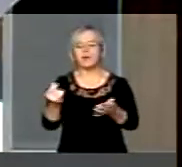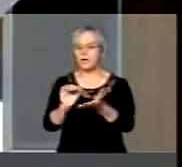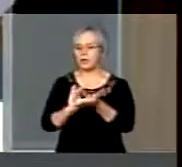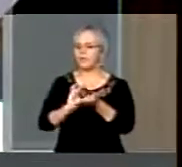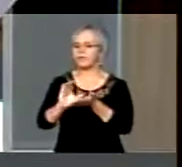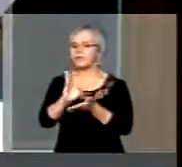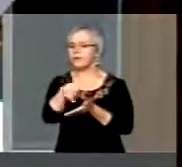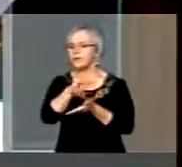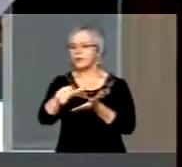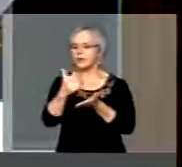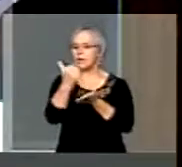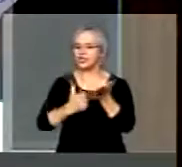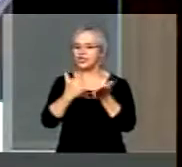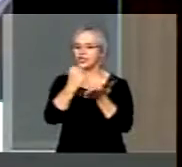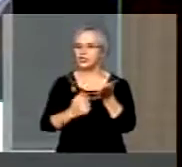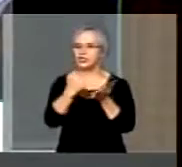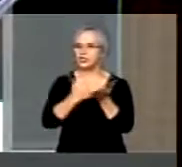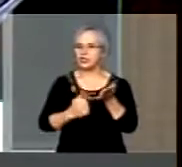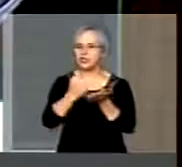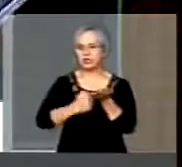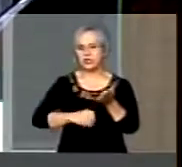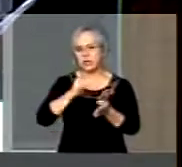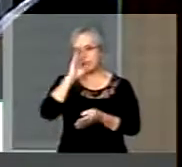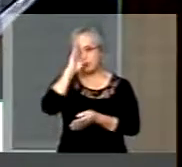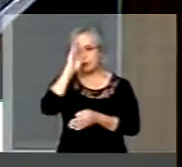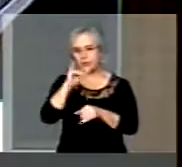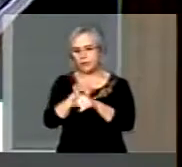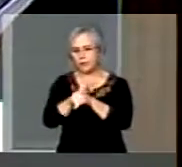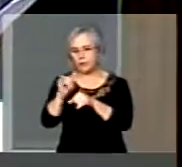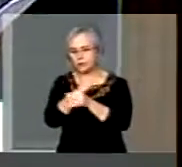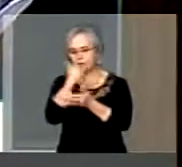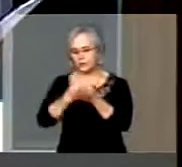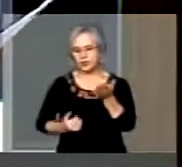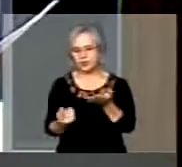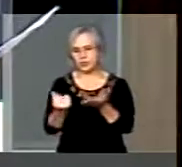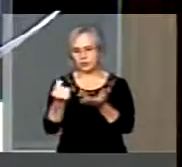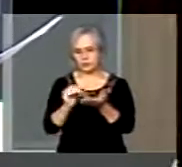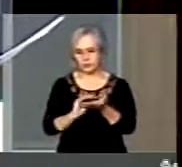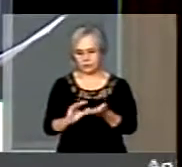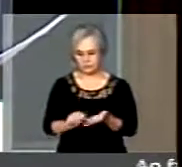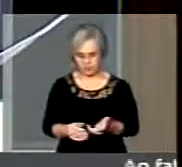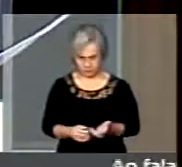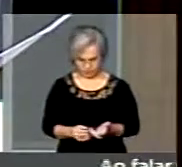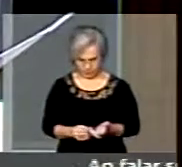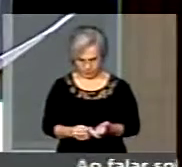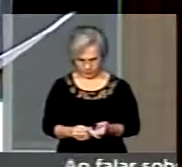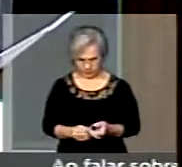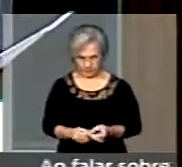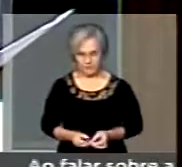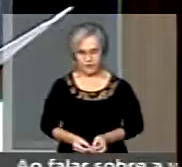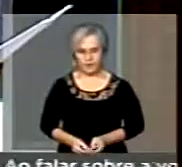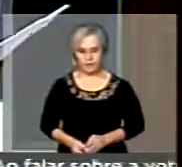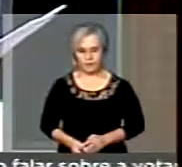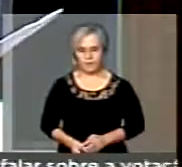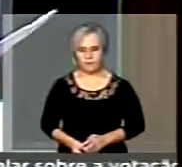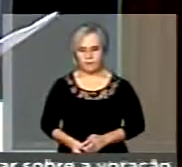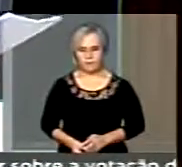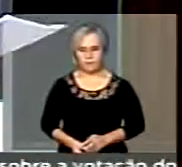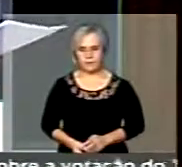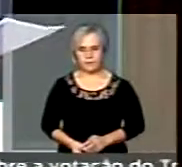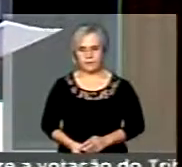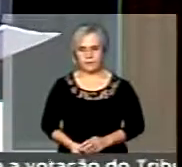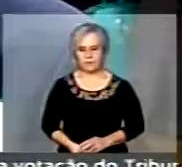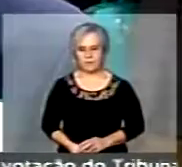investimentos, sobretudo em infraestrutura. Uma parte, senhor nobre deputado. Pois não, deputado